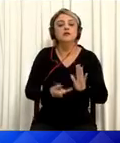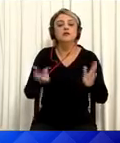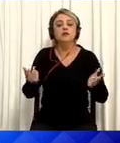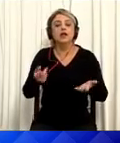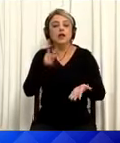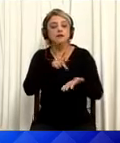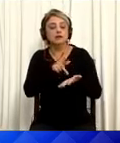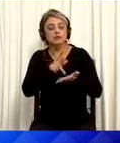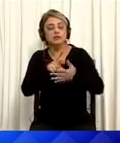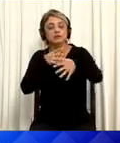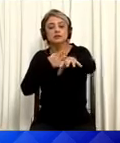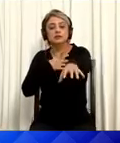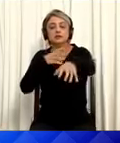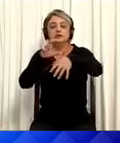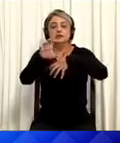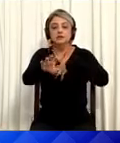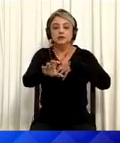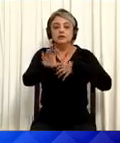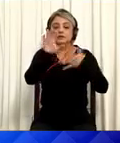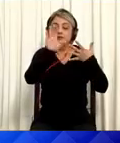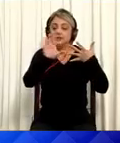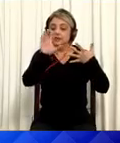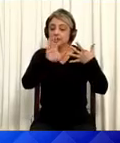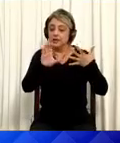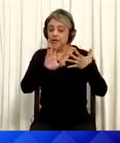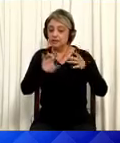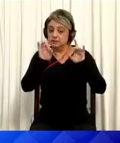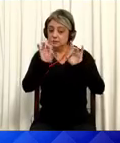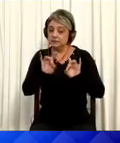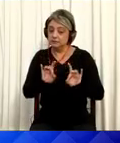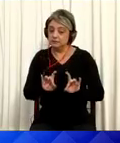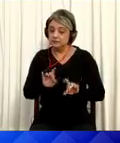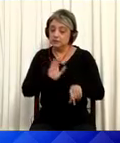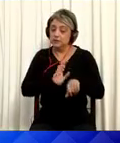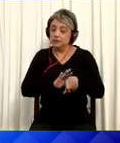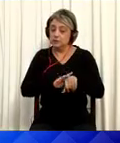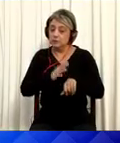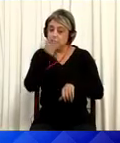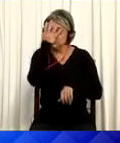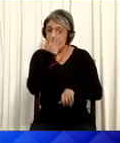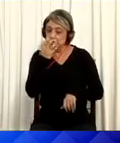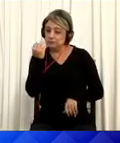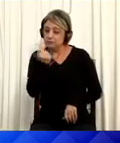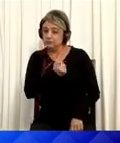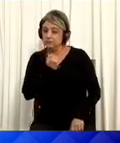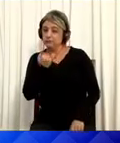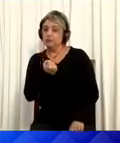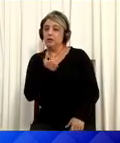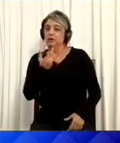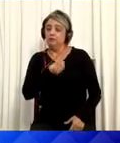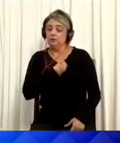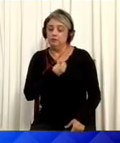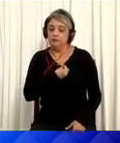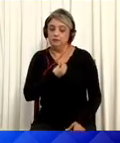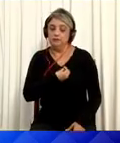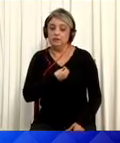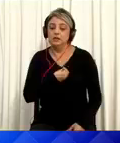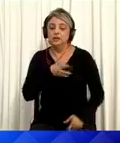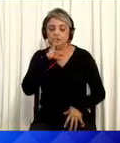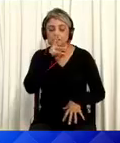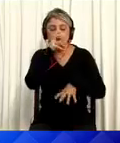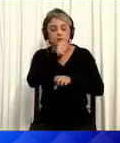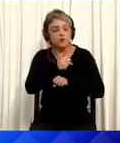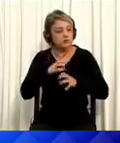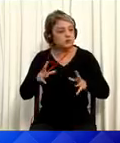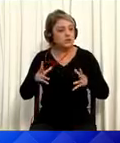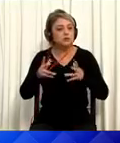verdadeira solidariedade de classe, especialmente num momento tão grave como o que a gente está vivendo. Então, força a todo